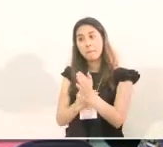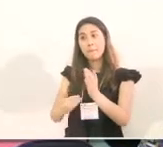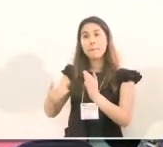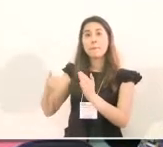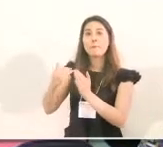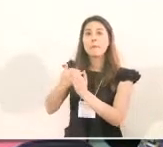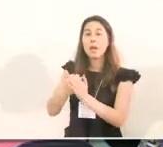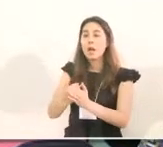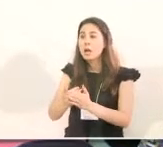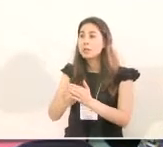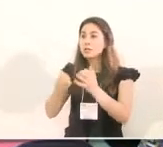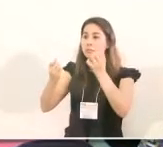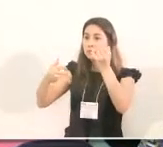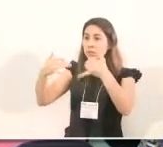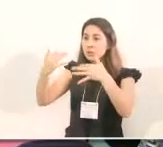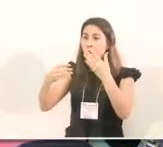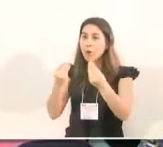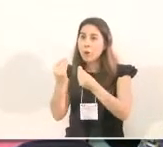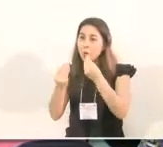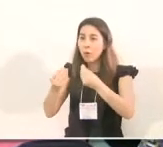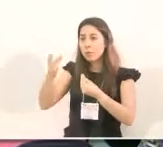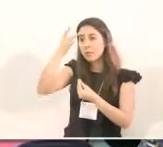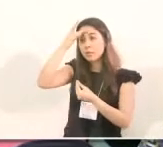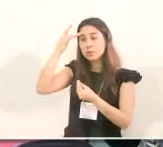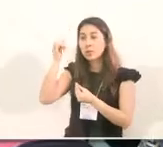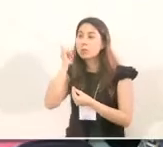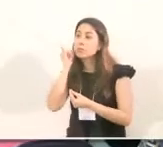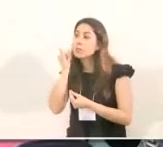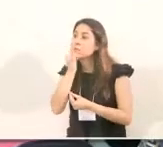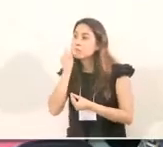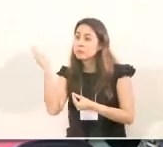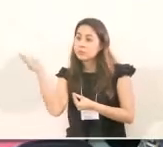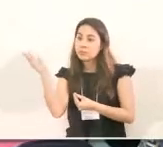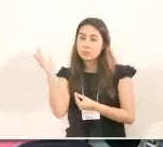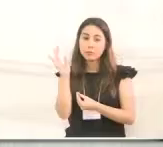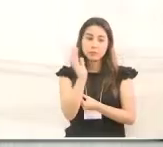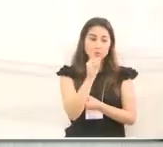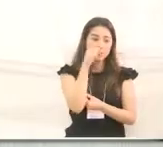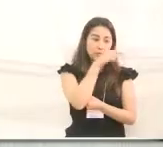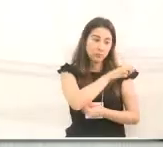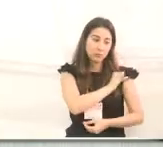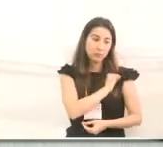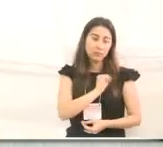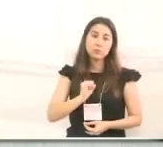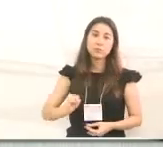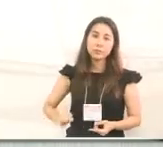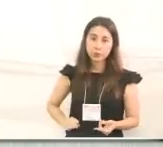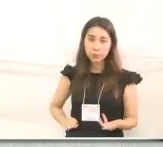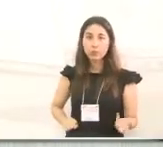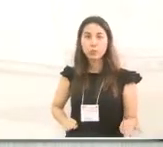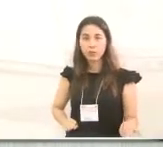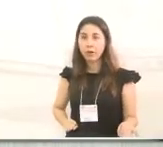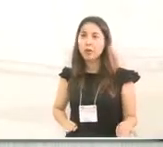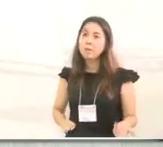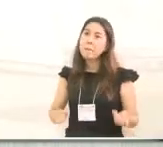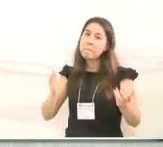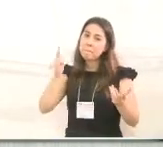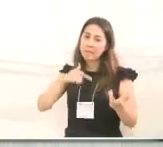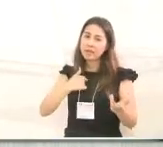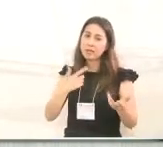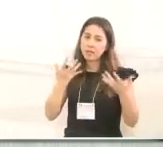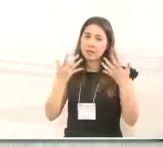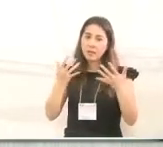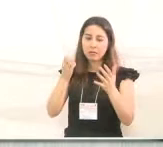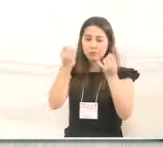já na cidade nos círculos italiano que surge nós temos dois ali em são joão que vão competir muito em